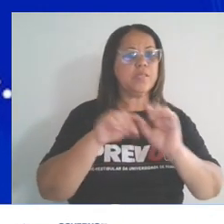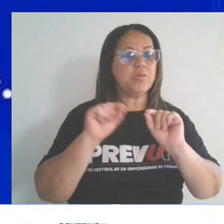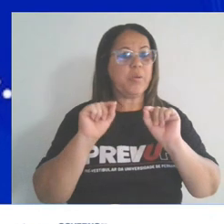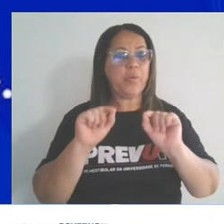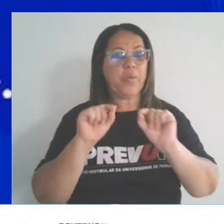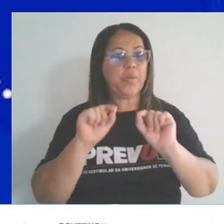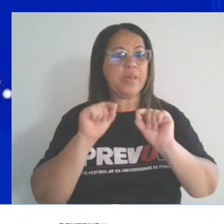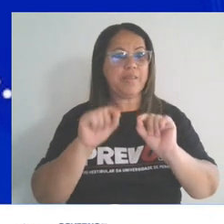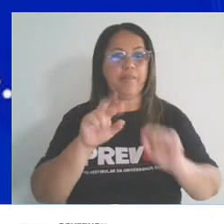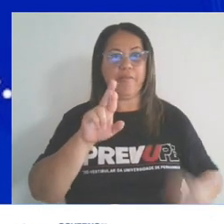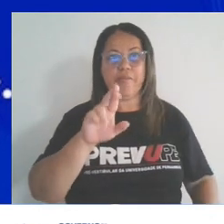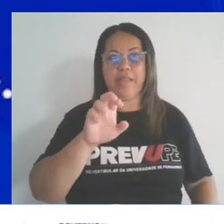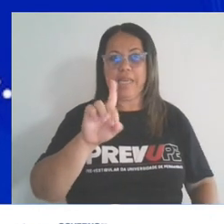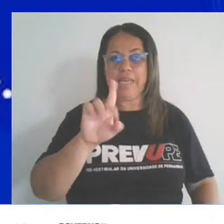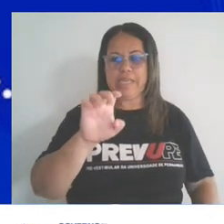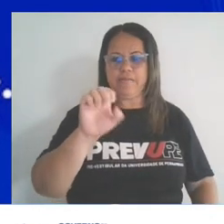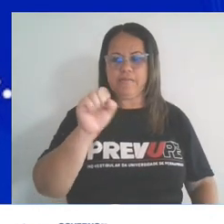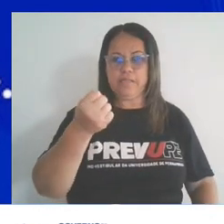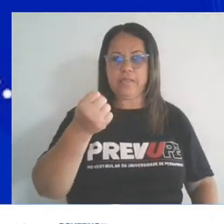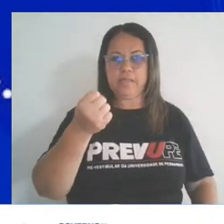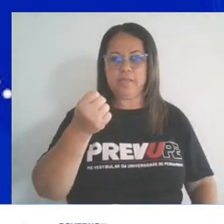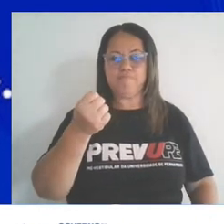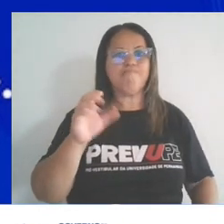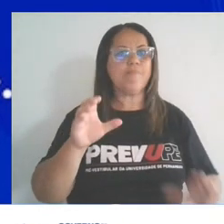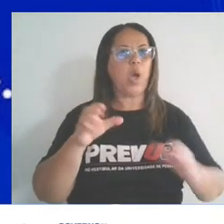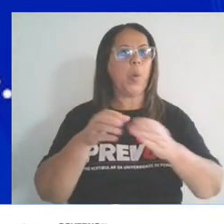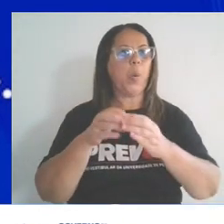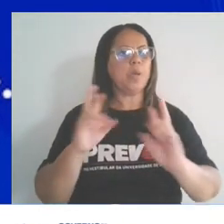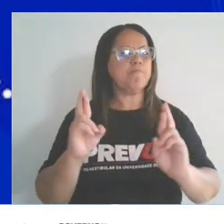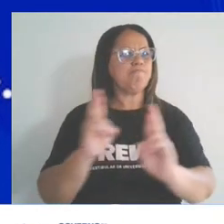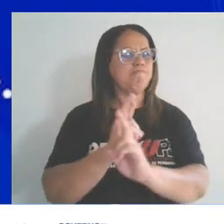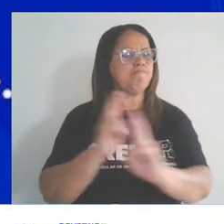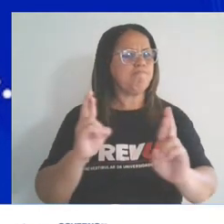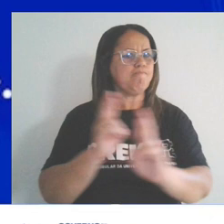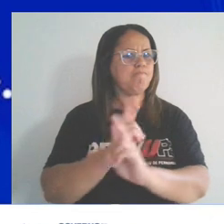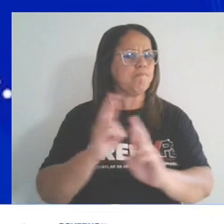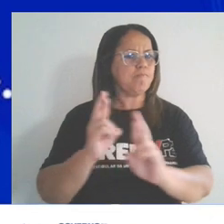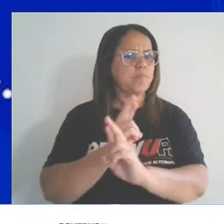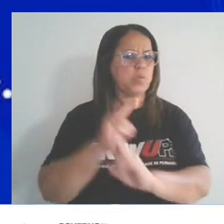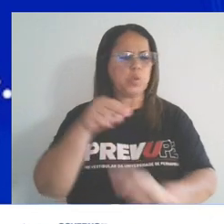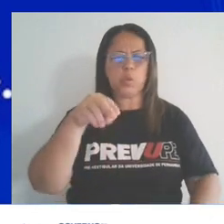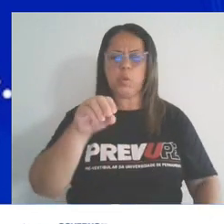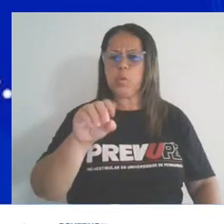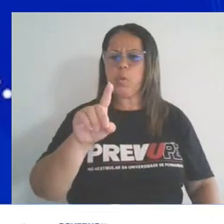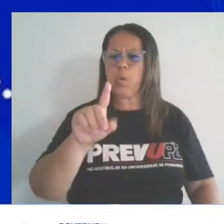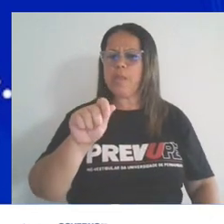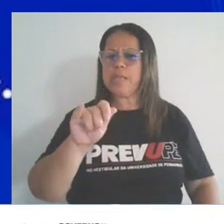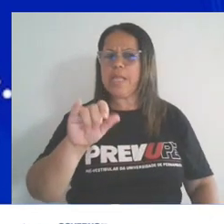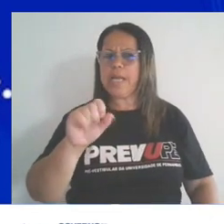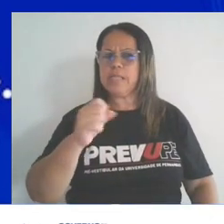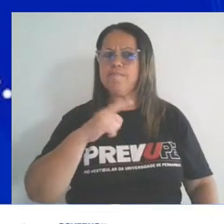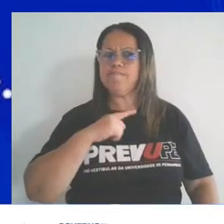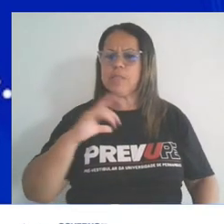que seriam redes. Redes é um conjunto de relações nodais que vinculam